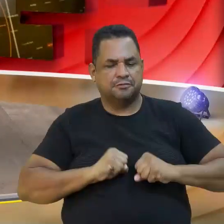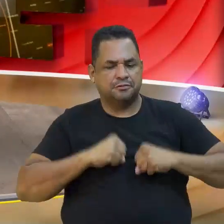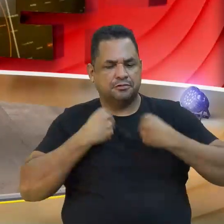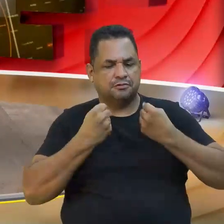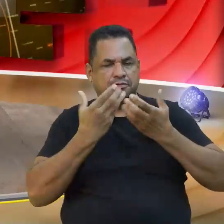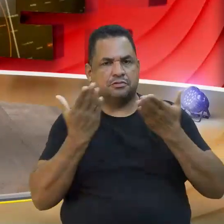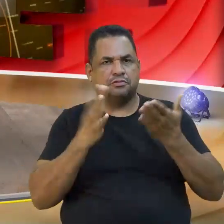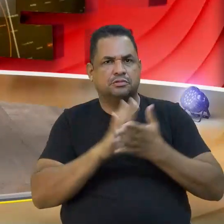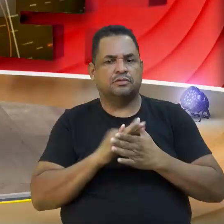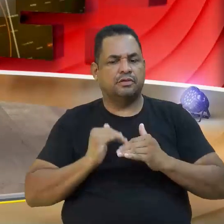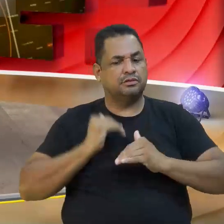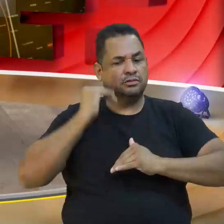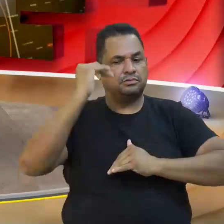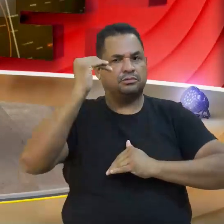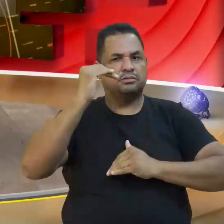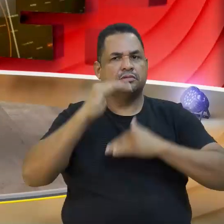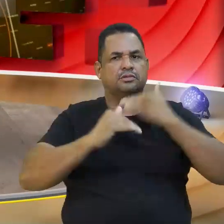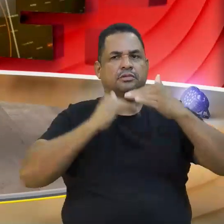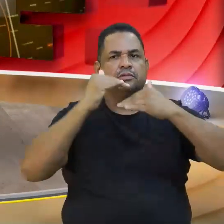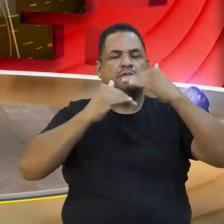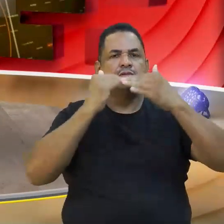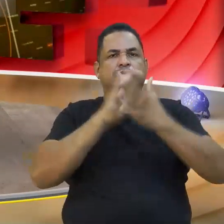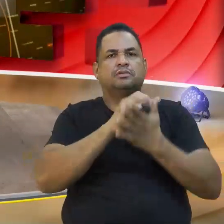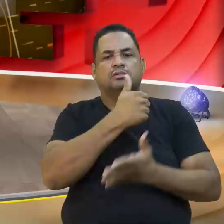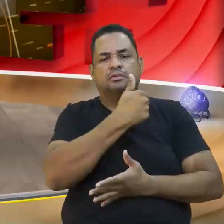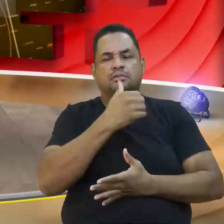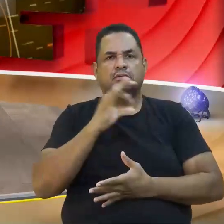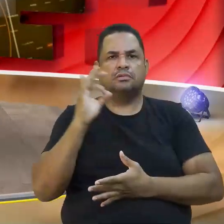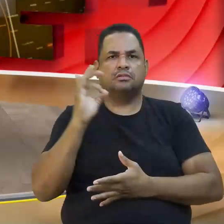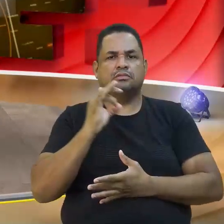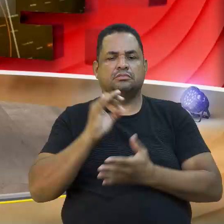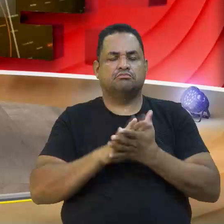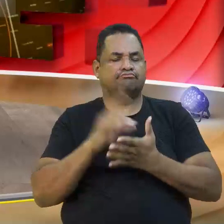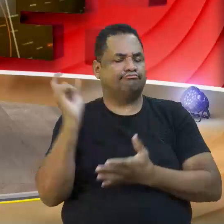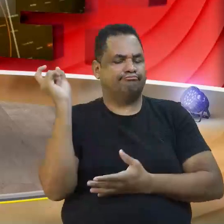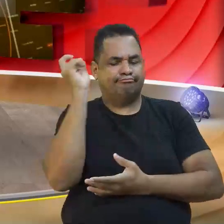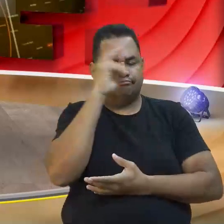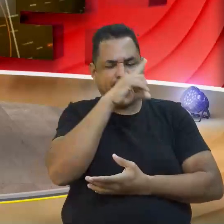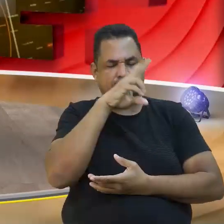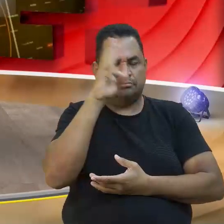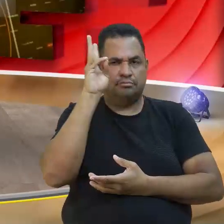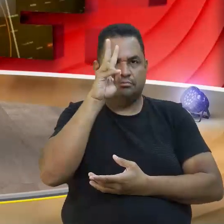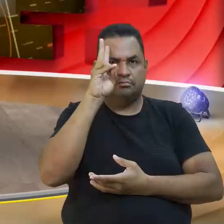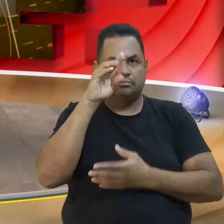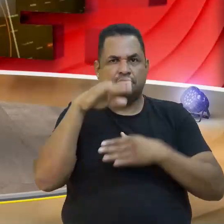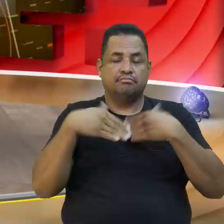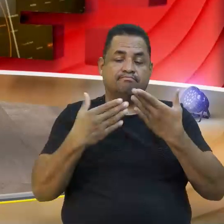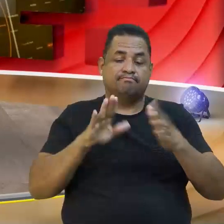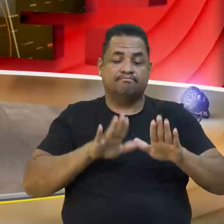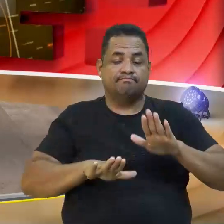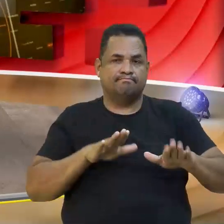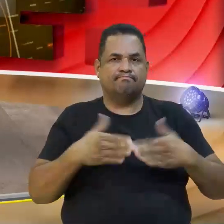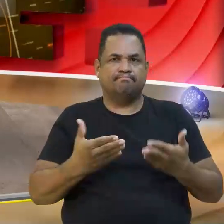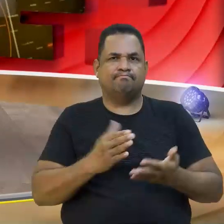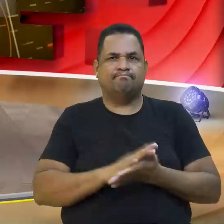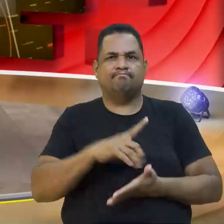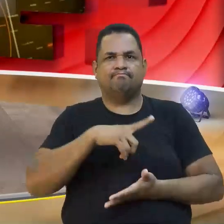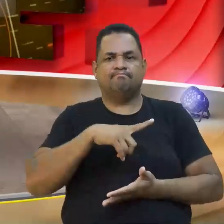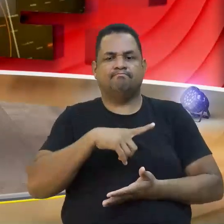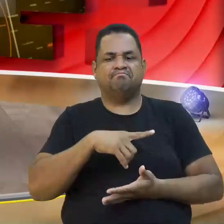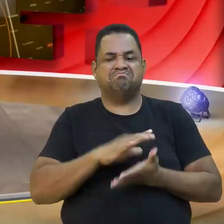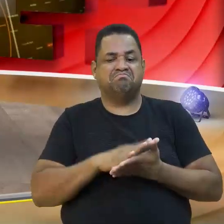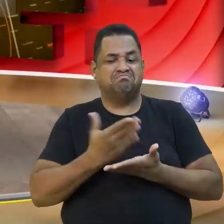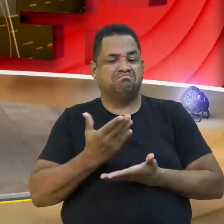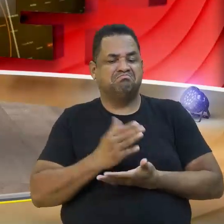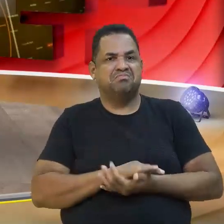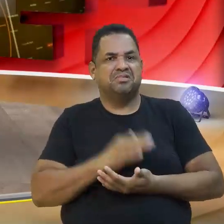você vai alcançar, tá certo? Beleza. O 100% realmente é muito difícil de lembrar, né? Mas, às vezes, né, o cara tem um dom natural.